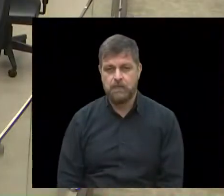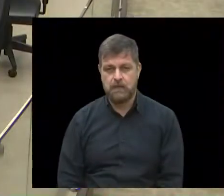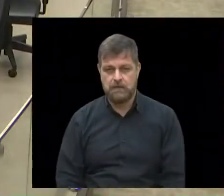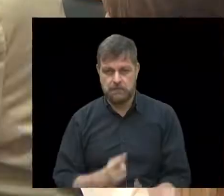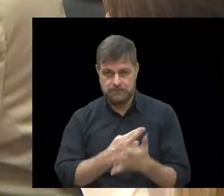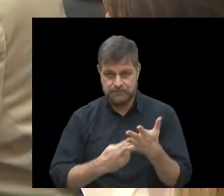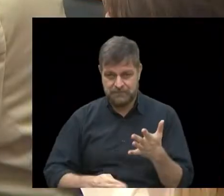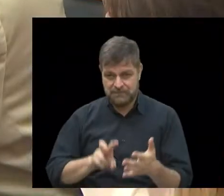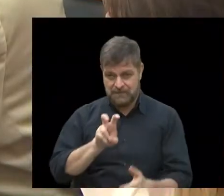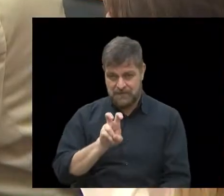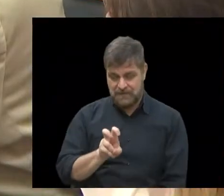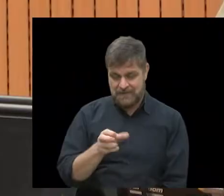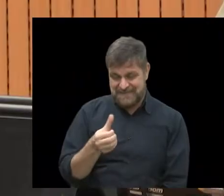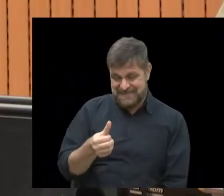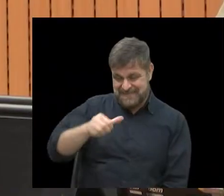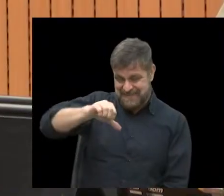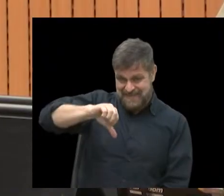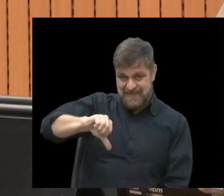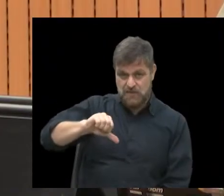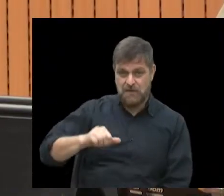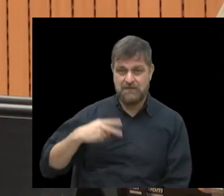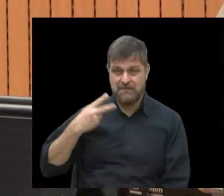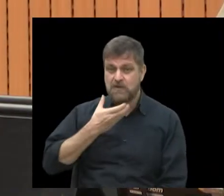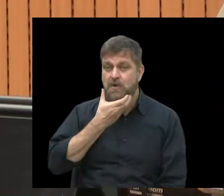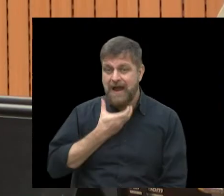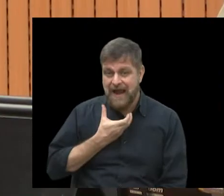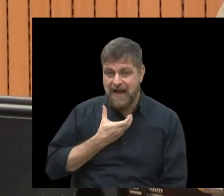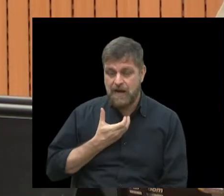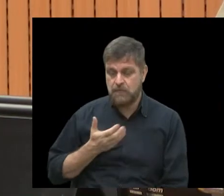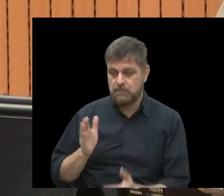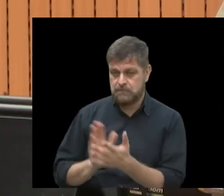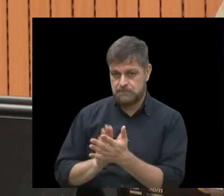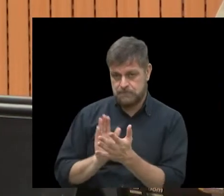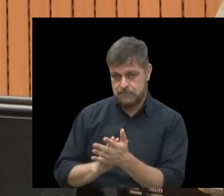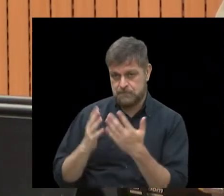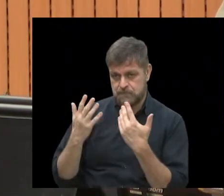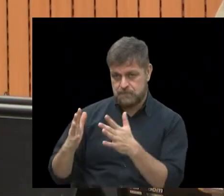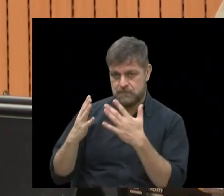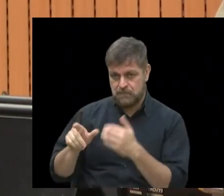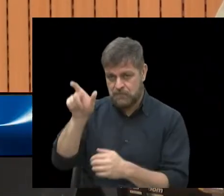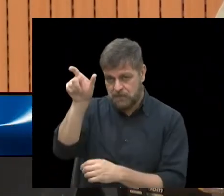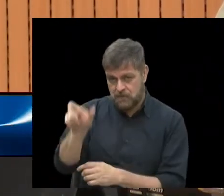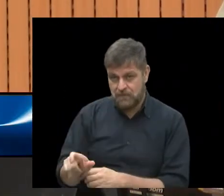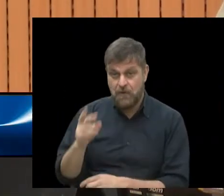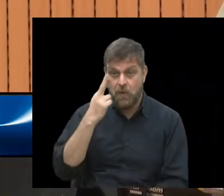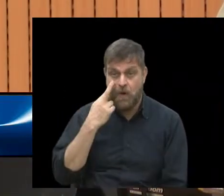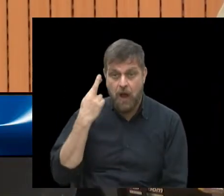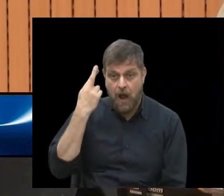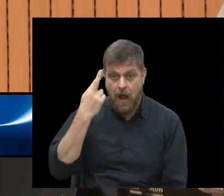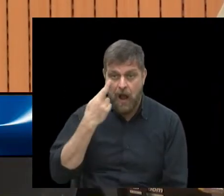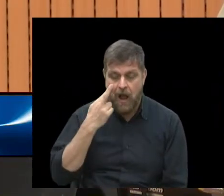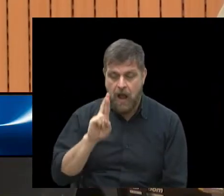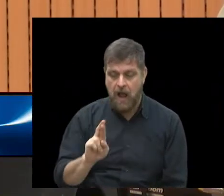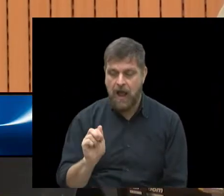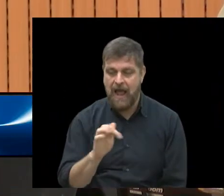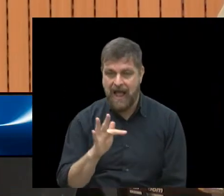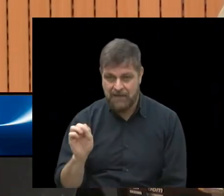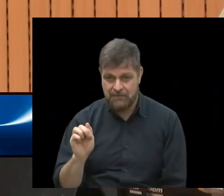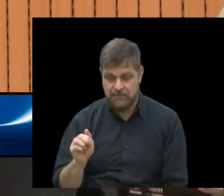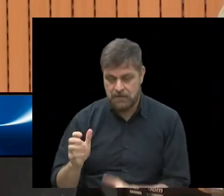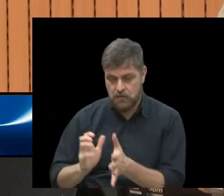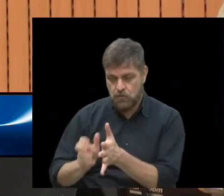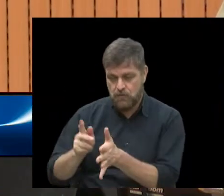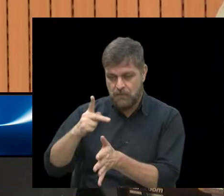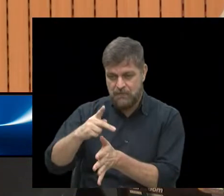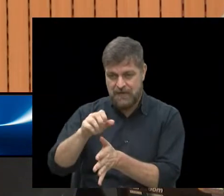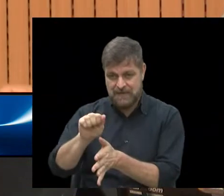número 569 do senhor Carmo Luiz, requerendo votos de aplauso ao senhor Rafa Zimbaldi, PSB de São Paulo, pela